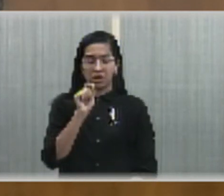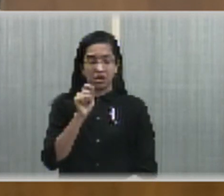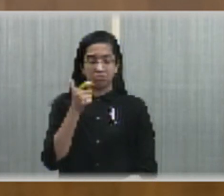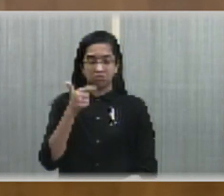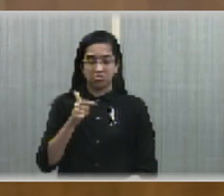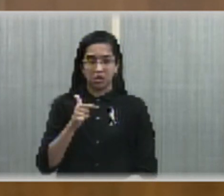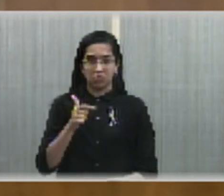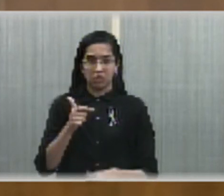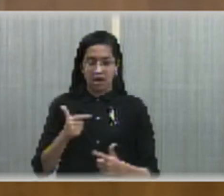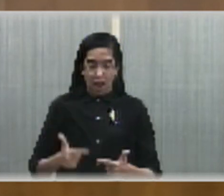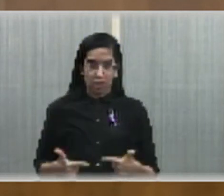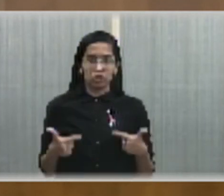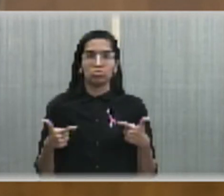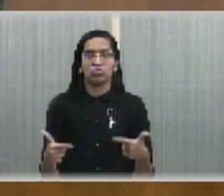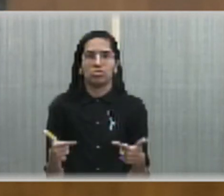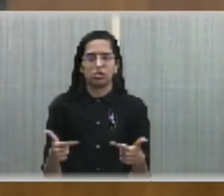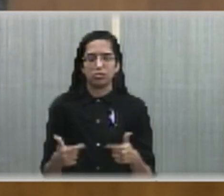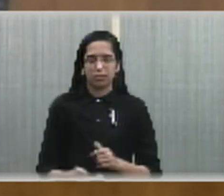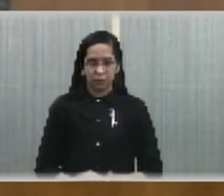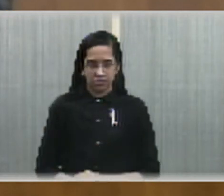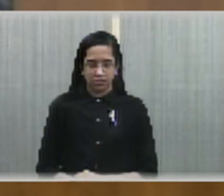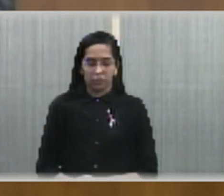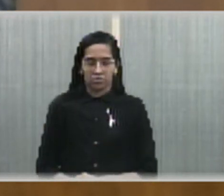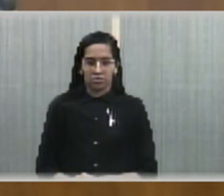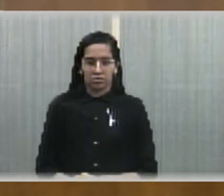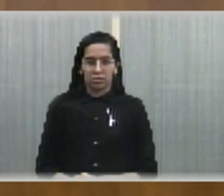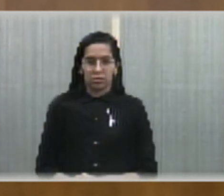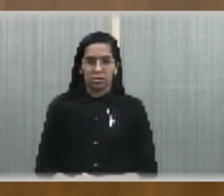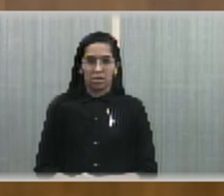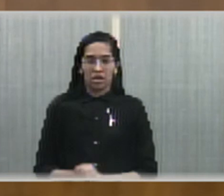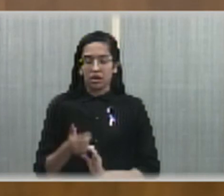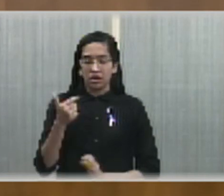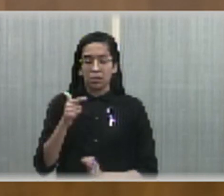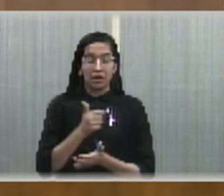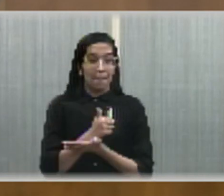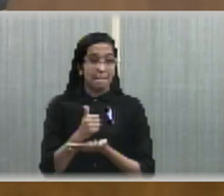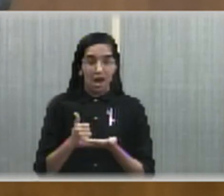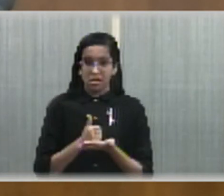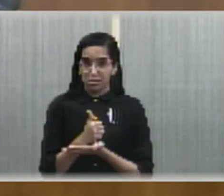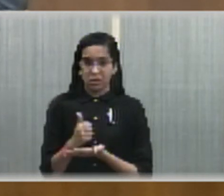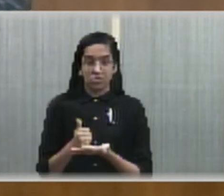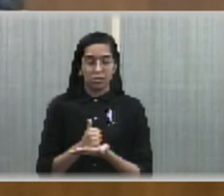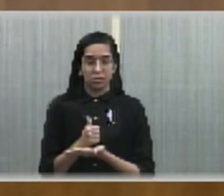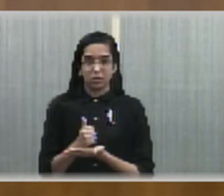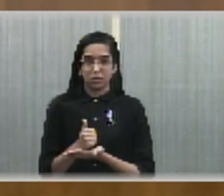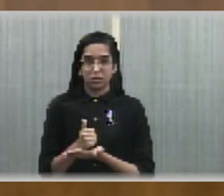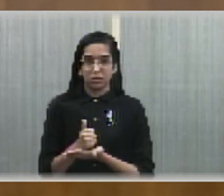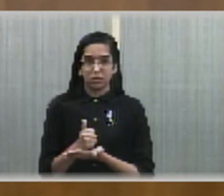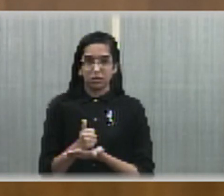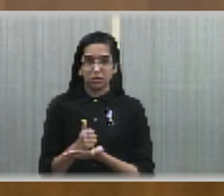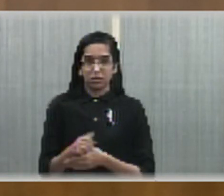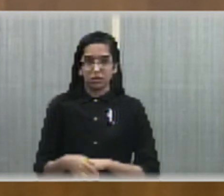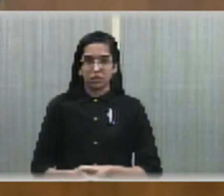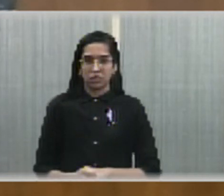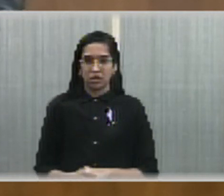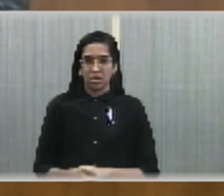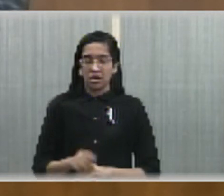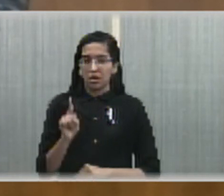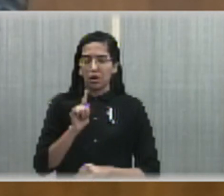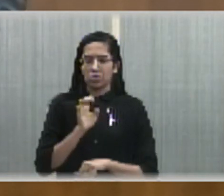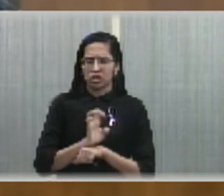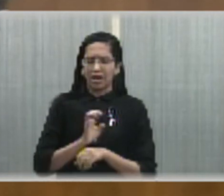temos um estado omisso. Um estado que não faz o mínimo para, né, não é o Estado dar emprego, é o